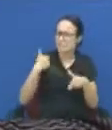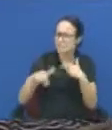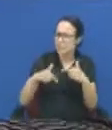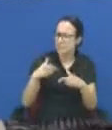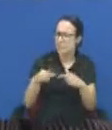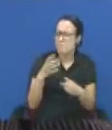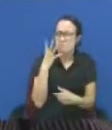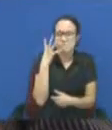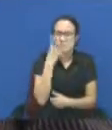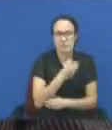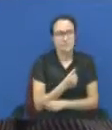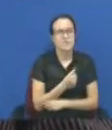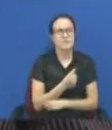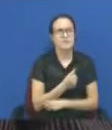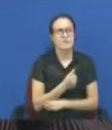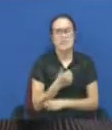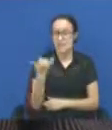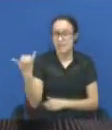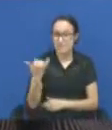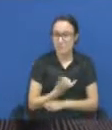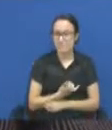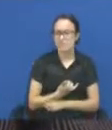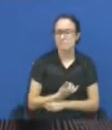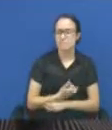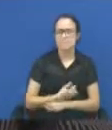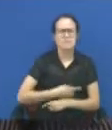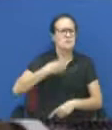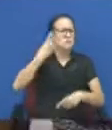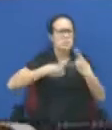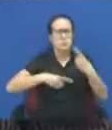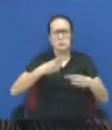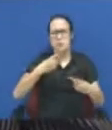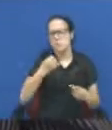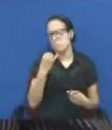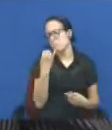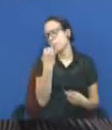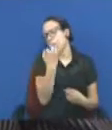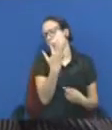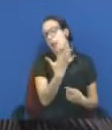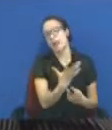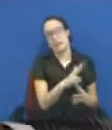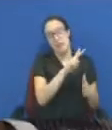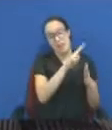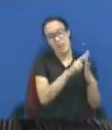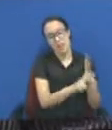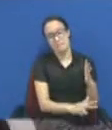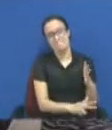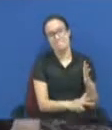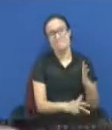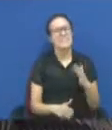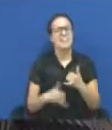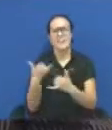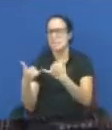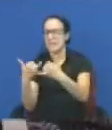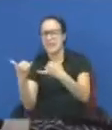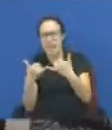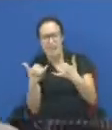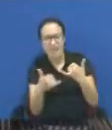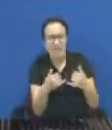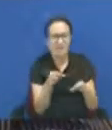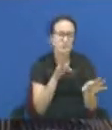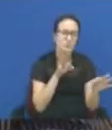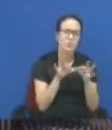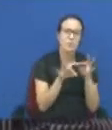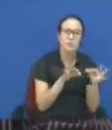assim, olha, tem tanta coisa que a gente precisa discutir. E aí ele brincava com as pessoas em relação aos projetos